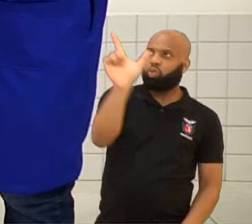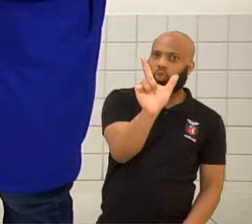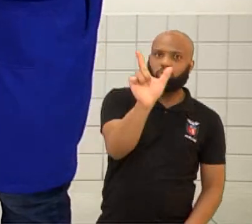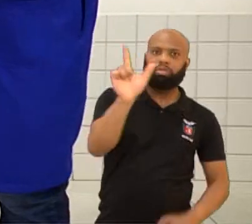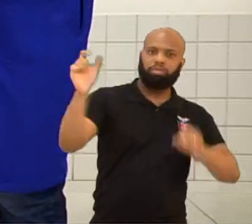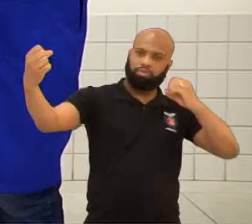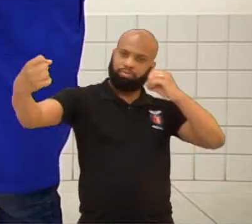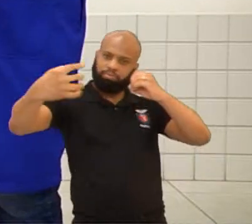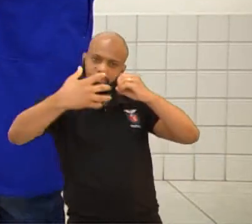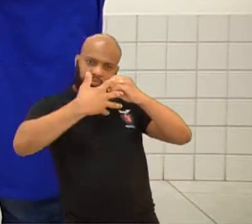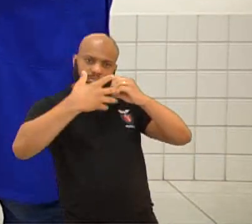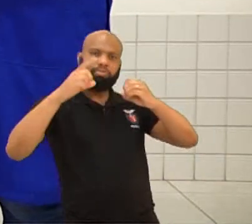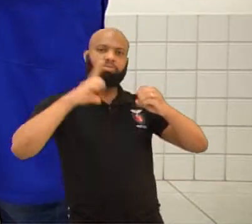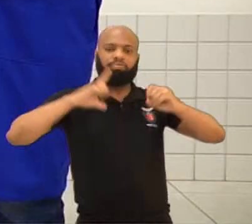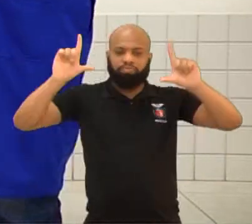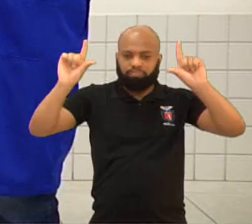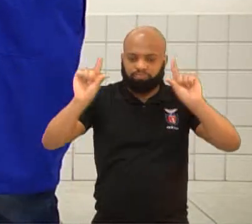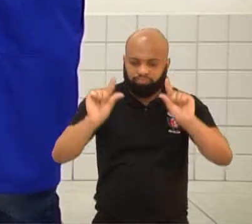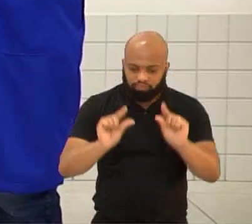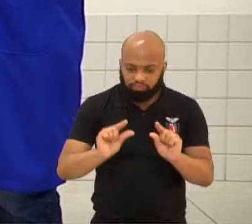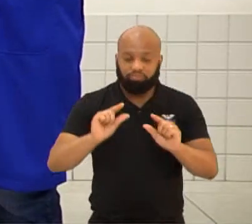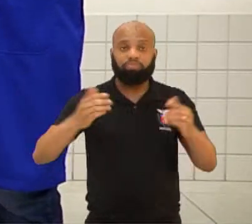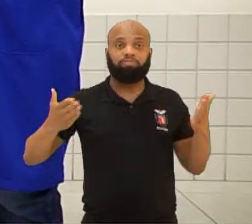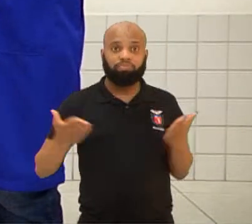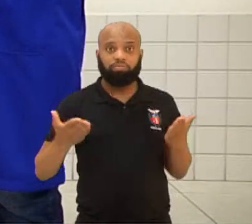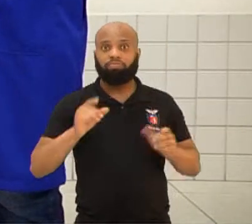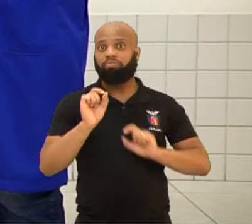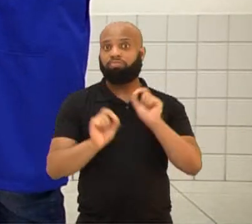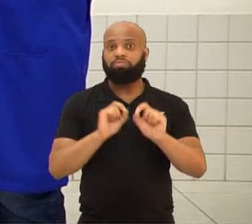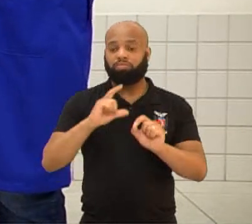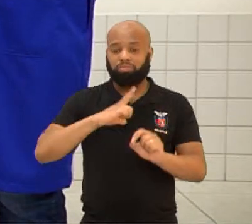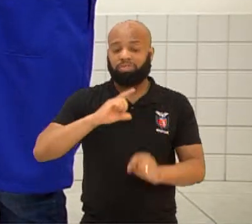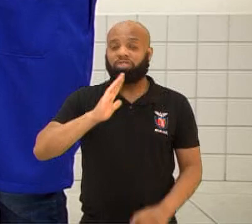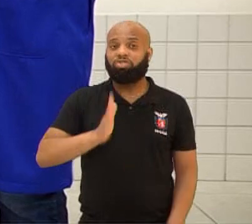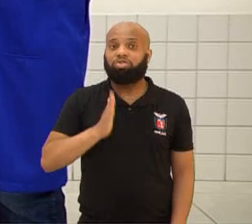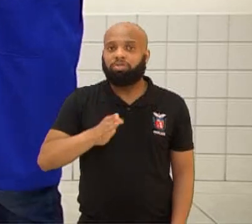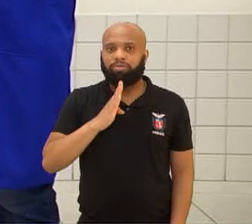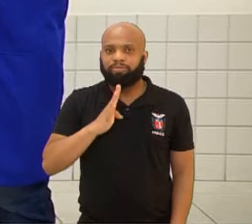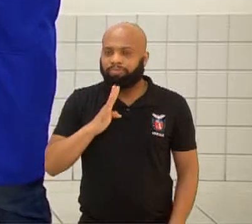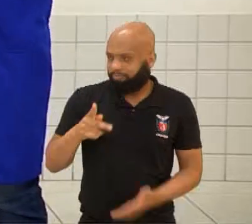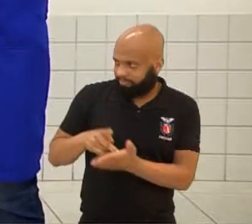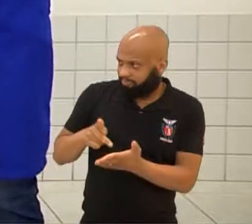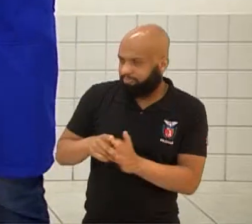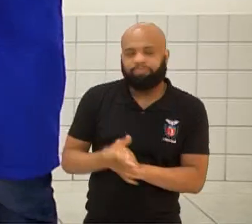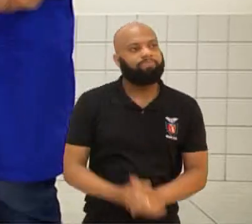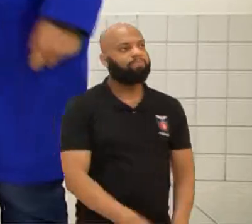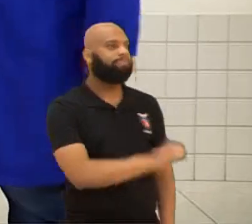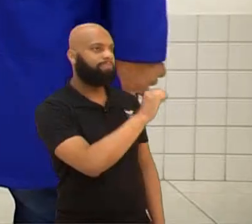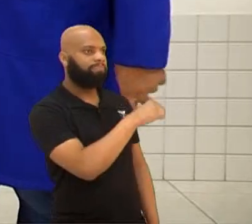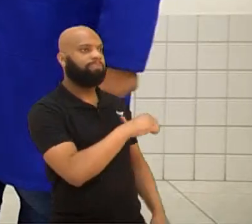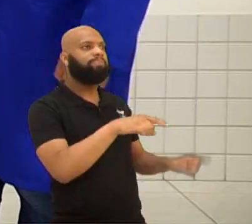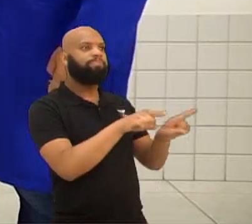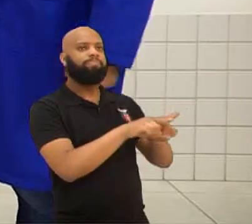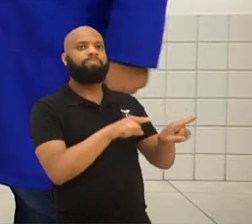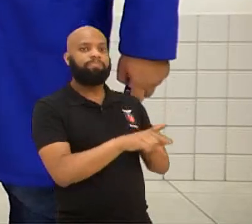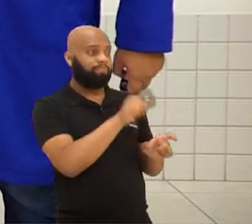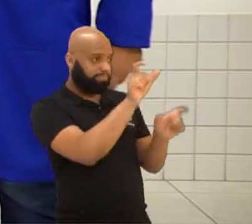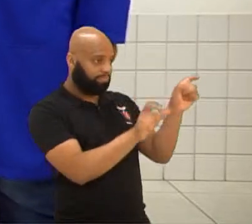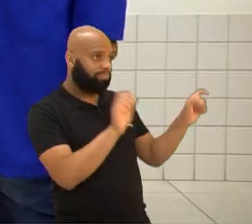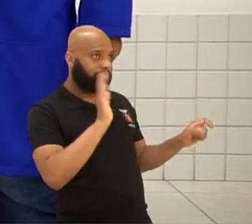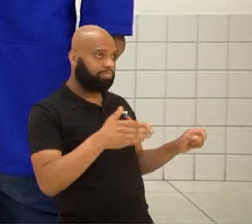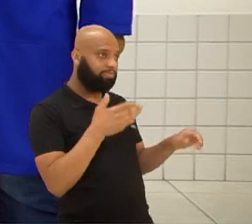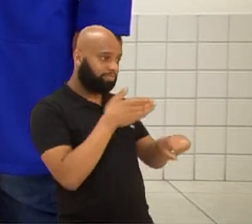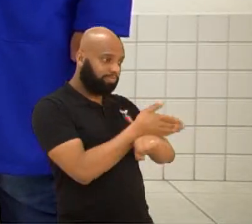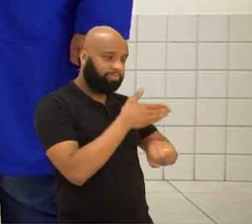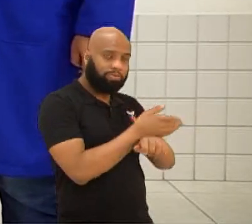vão diminuindo até nós chegarmos no olho que nós já conhecemos, né, professor? Com certeza. E até o pessoal já está